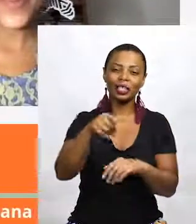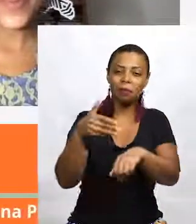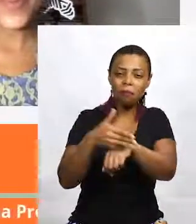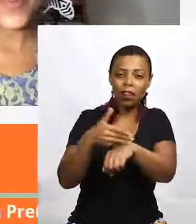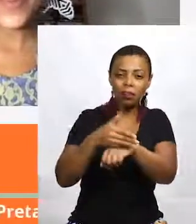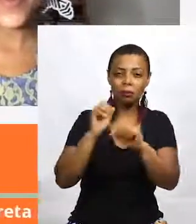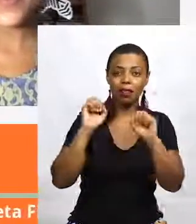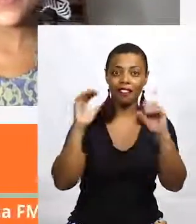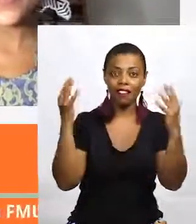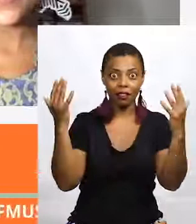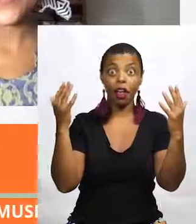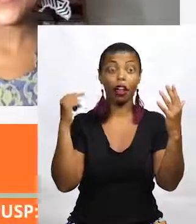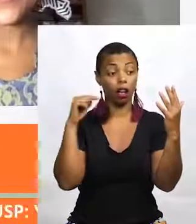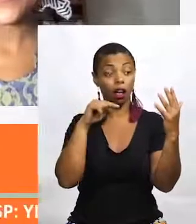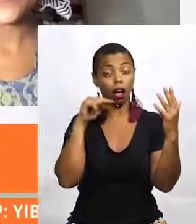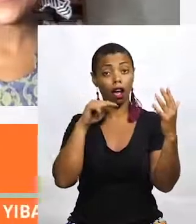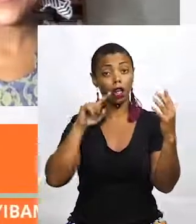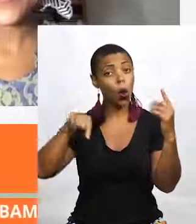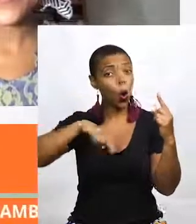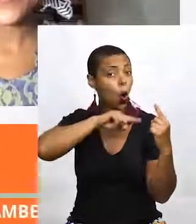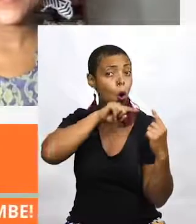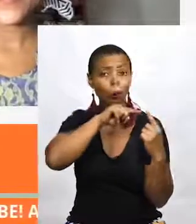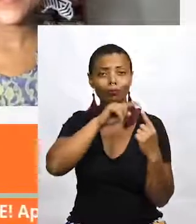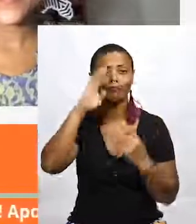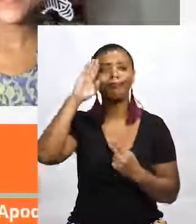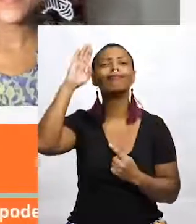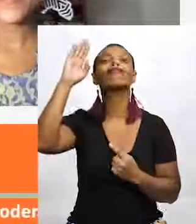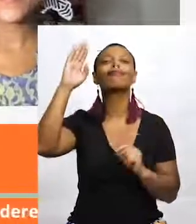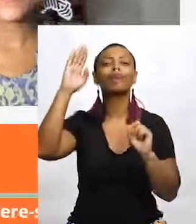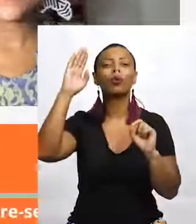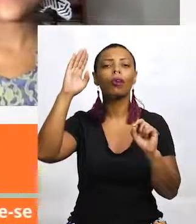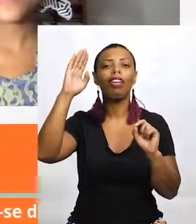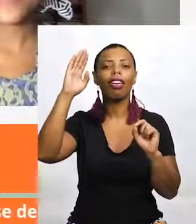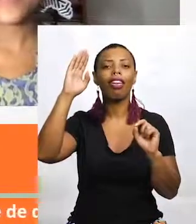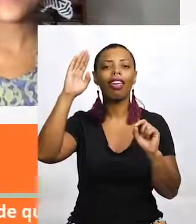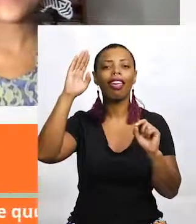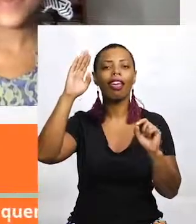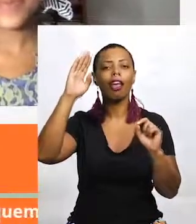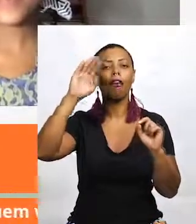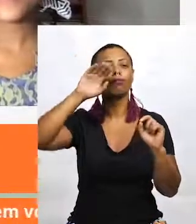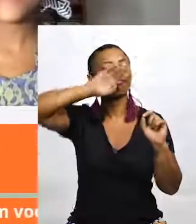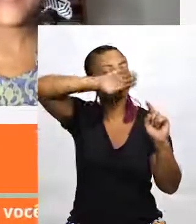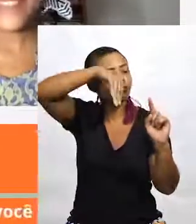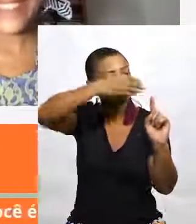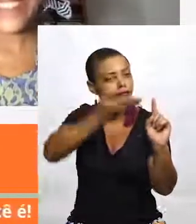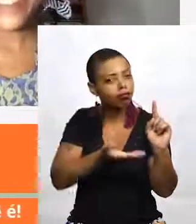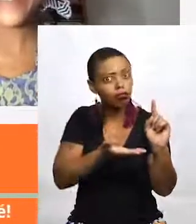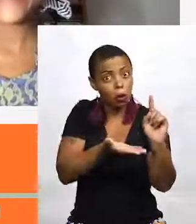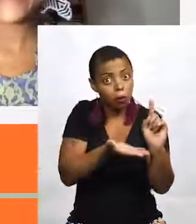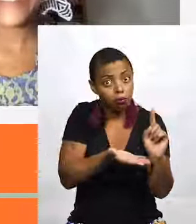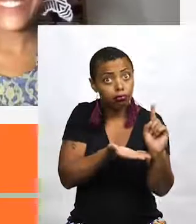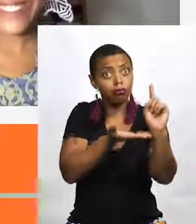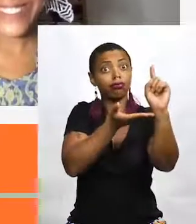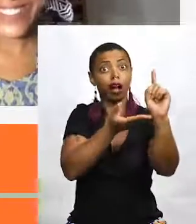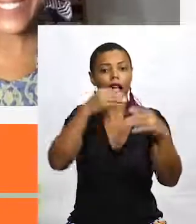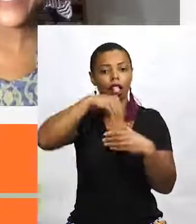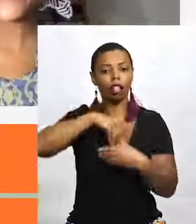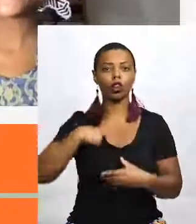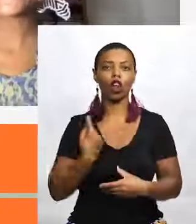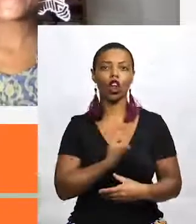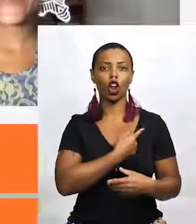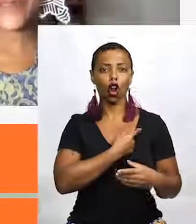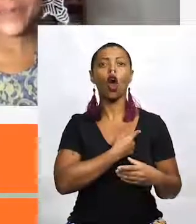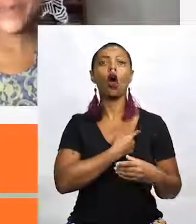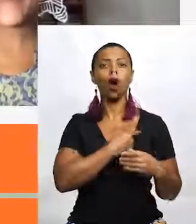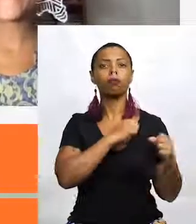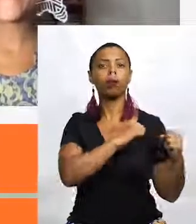evento, que é um evento que tem como principal objetivo exaltar e ressaltar as nossas potências nos variados lugares que o povo